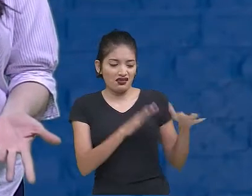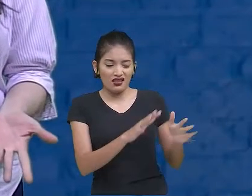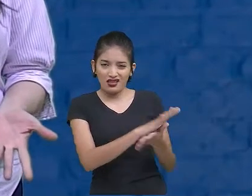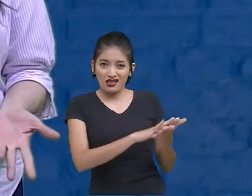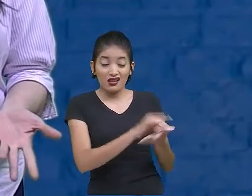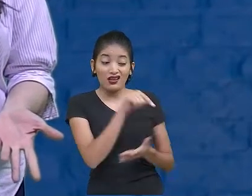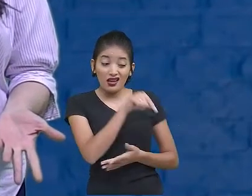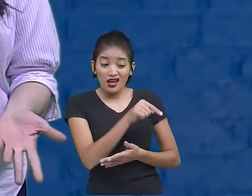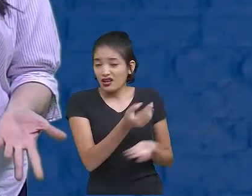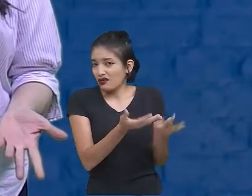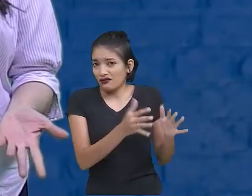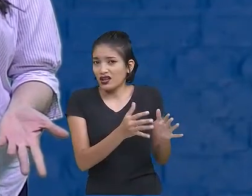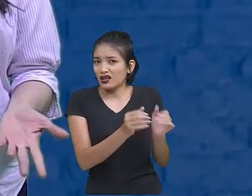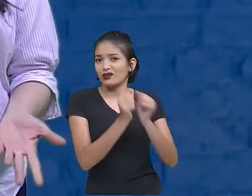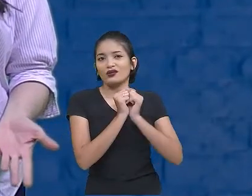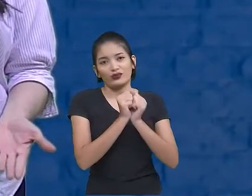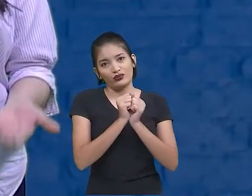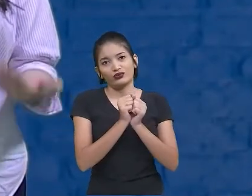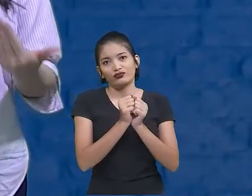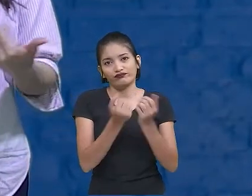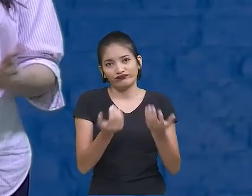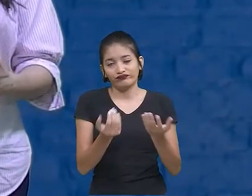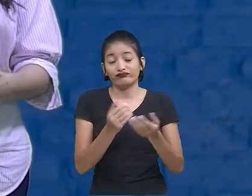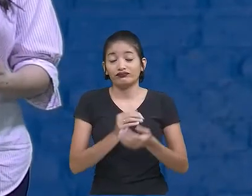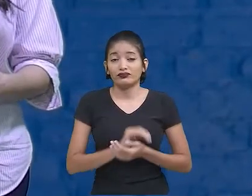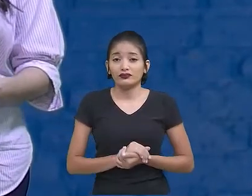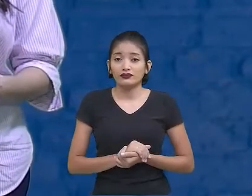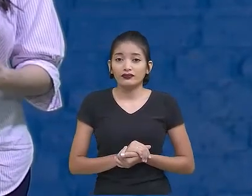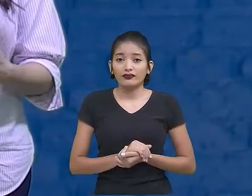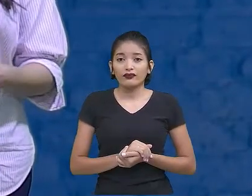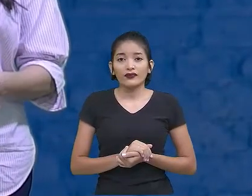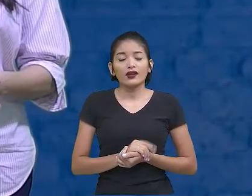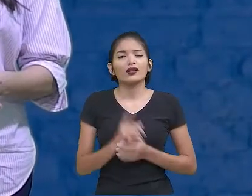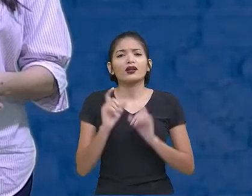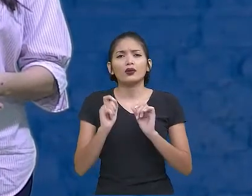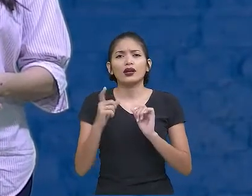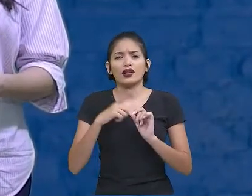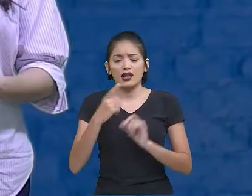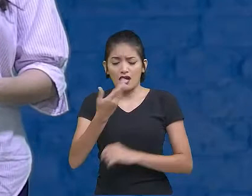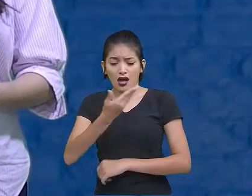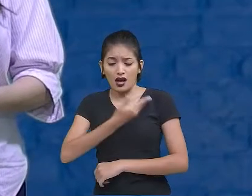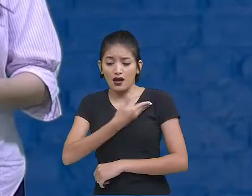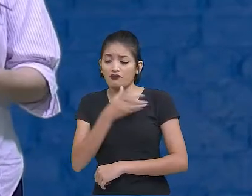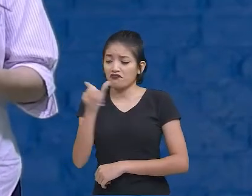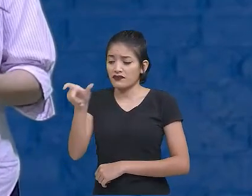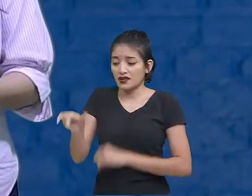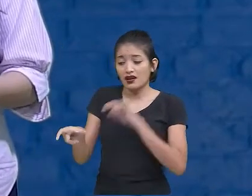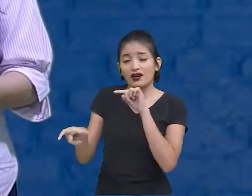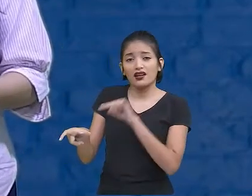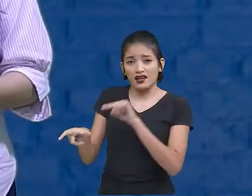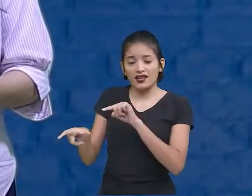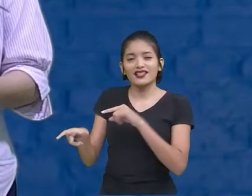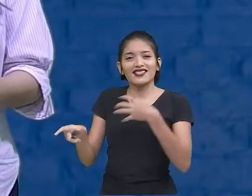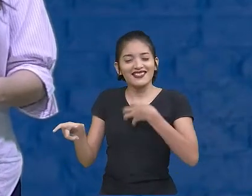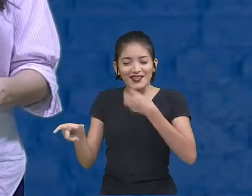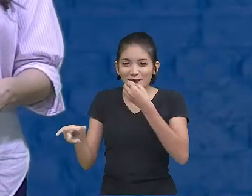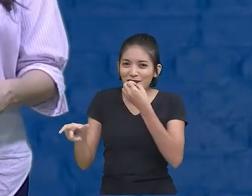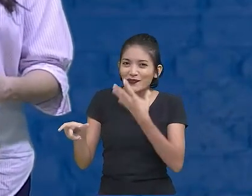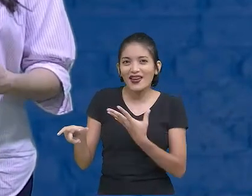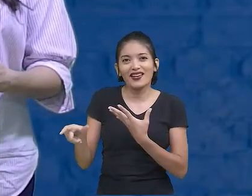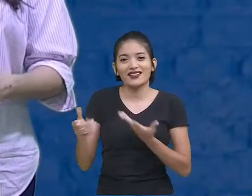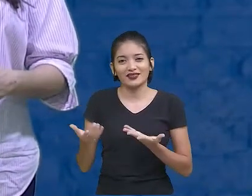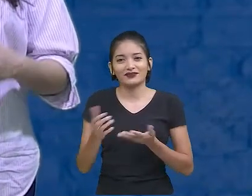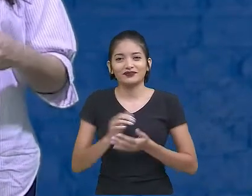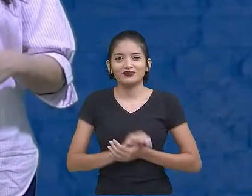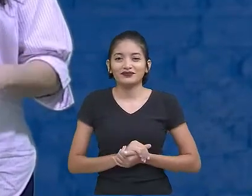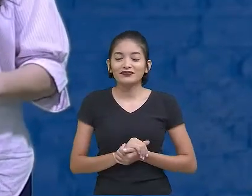vai querer ficar perto de você. Então, a gente tem que sempre procurar uma amizade em que nos faça bem. Ou seja,